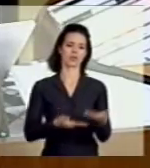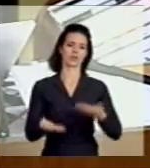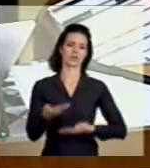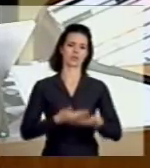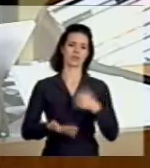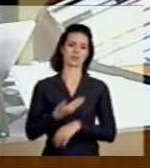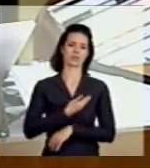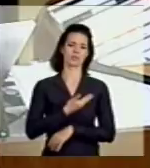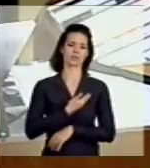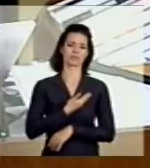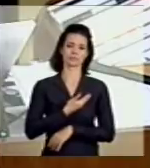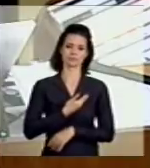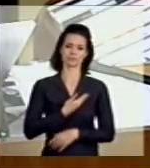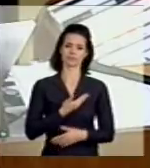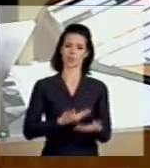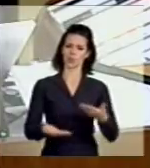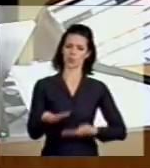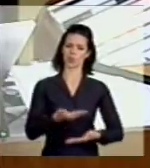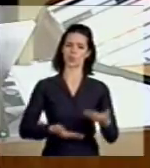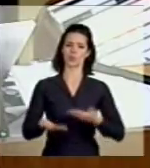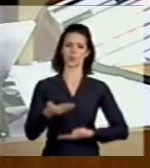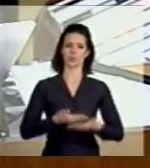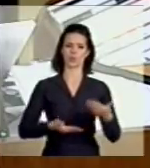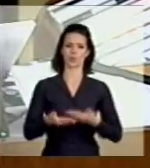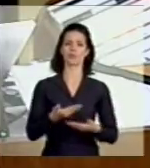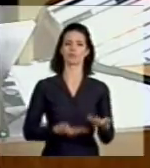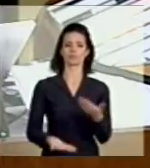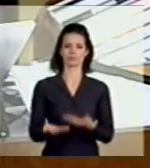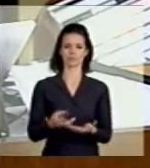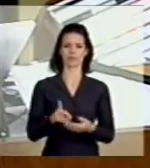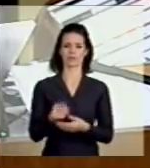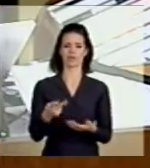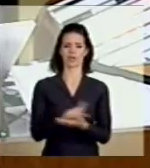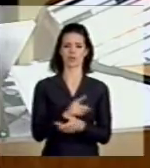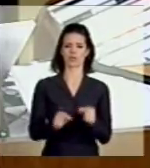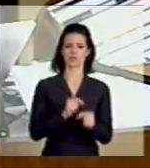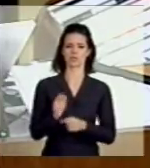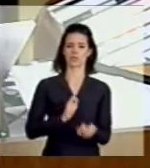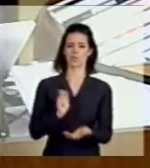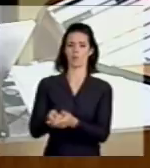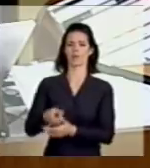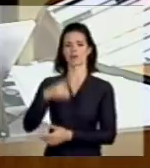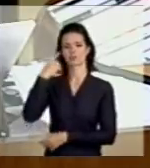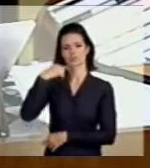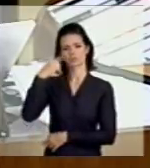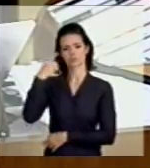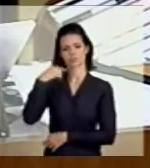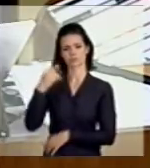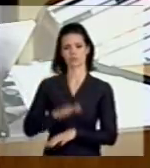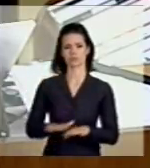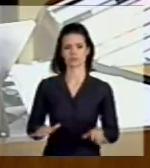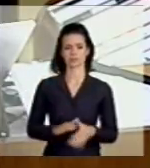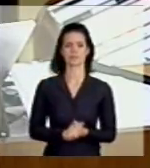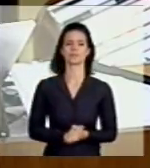constou, entre aspas, o termo de acordo incluirá a transação em torno dos honorários de sucumbência em favor dos advogados constituídos,